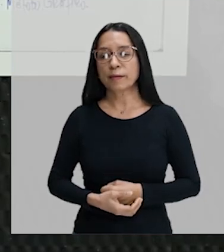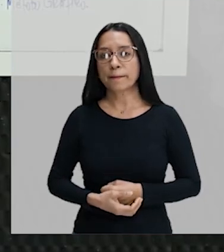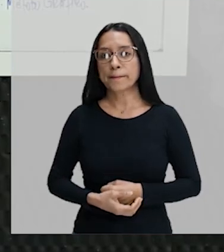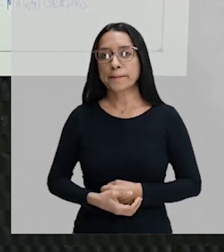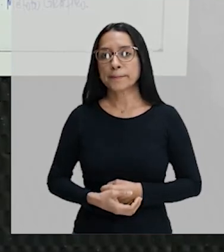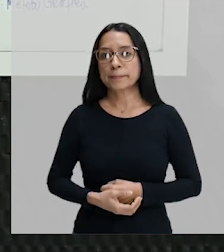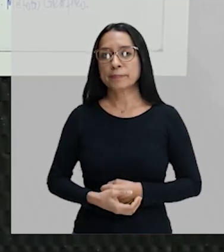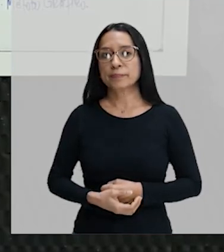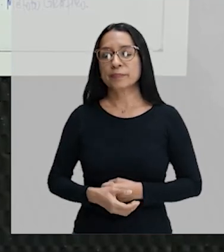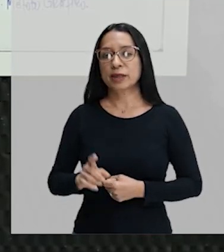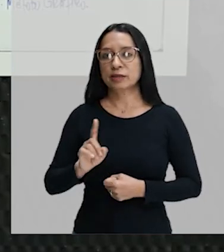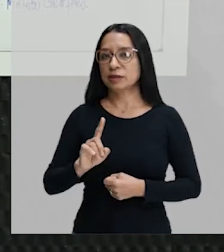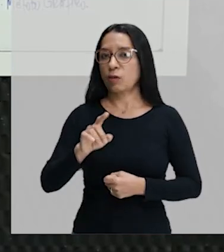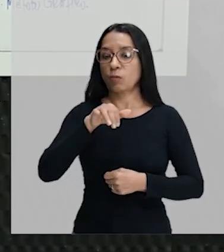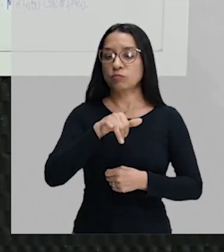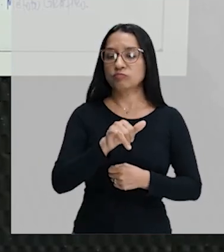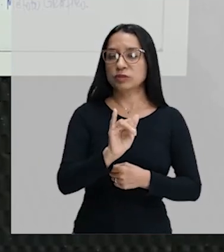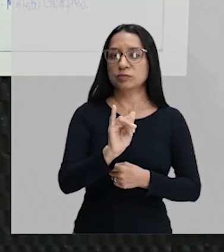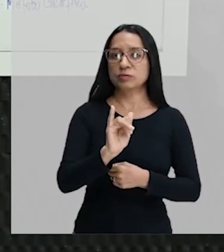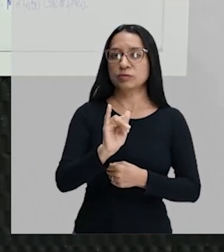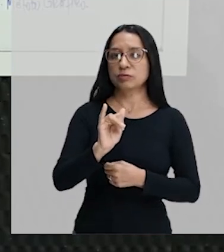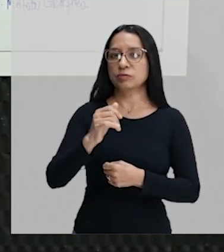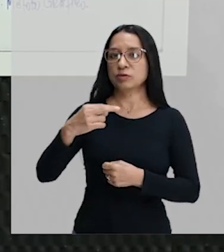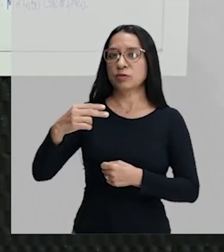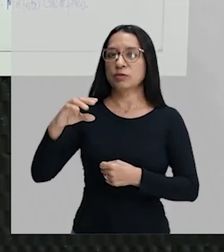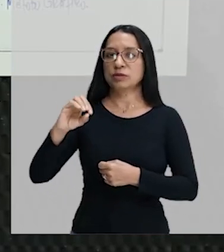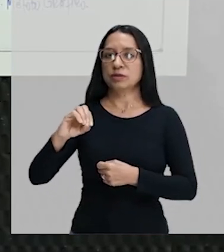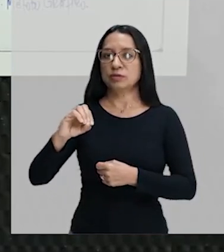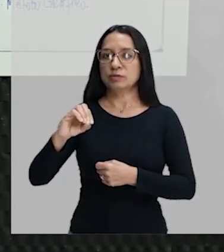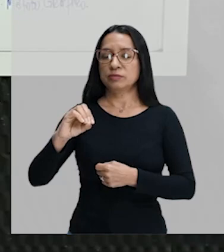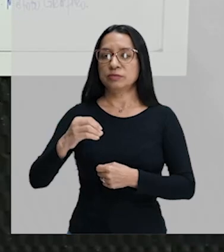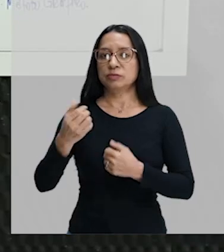Aliás, vamos substituir o y por 0.